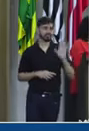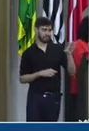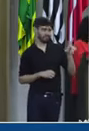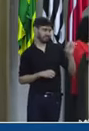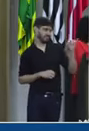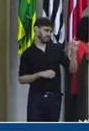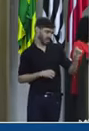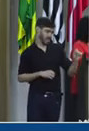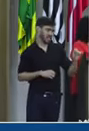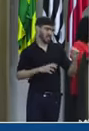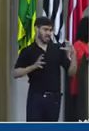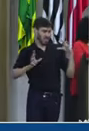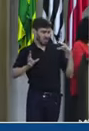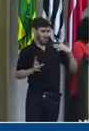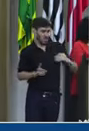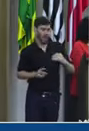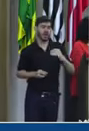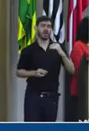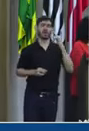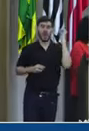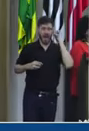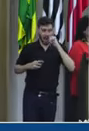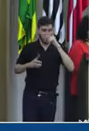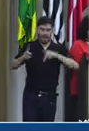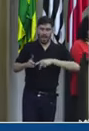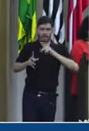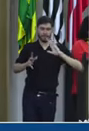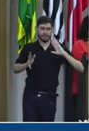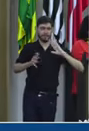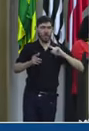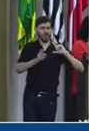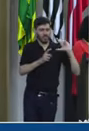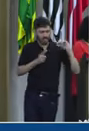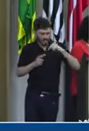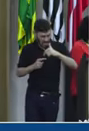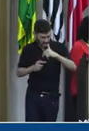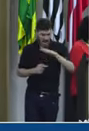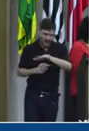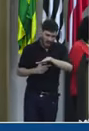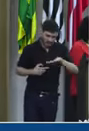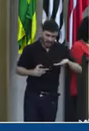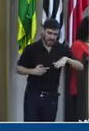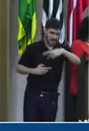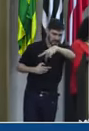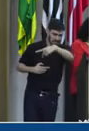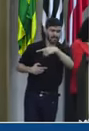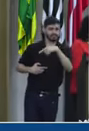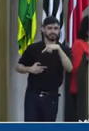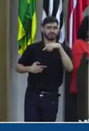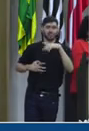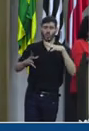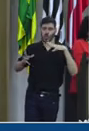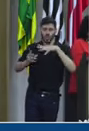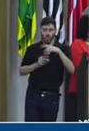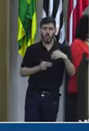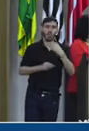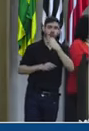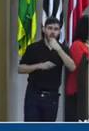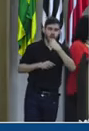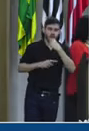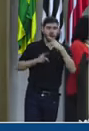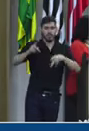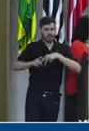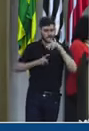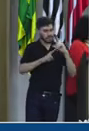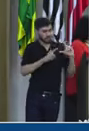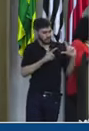que todas as mulheres de povos tradicionais, que todas as crianças dos povos tradicionais, que todos os homens de povos